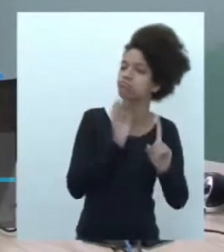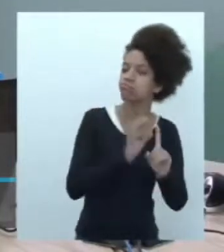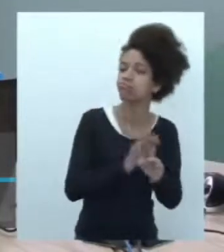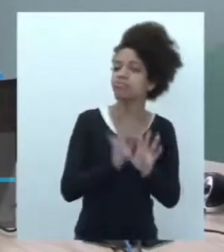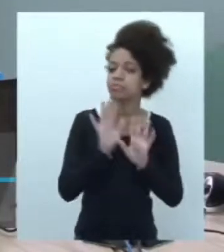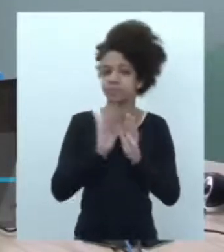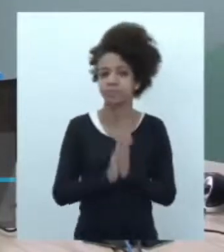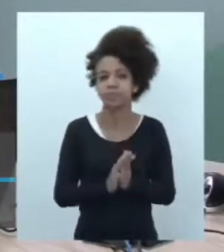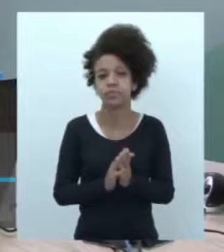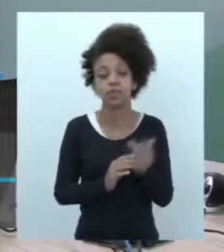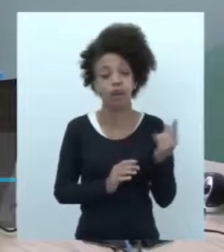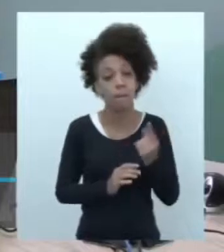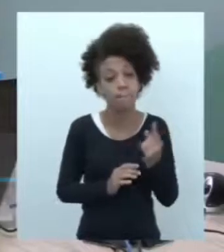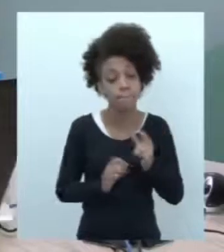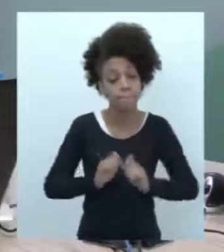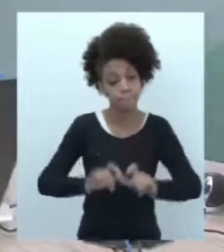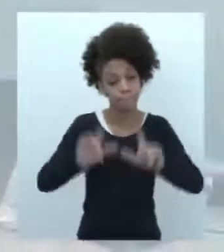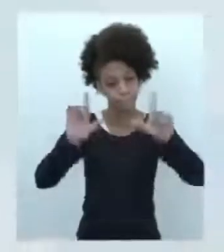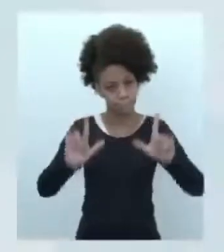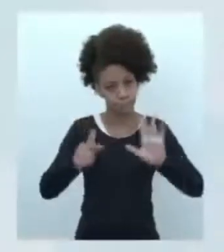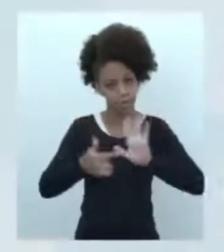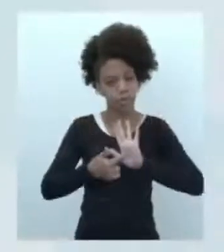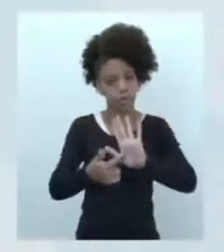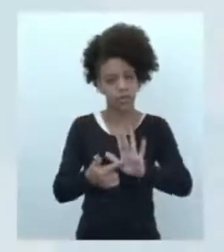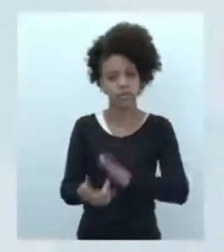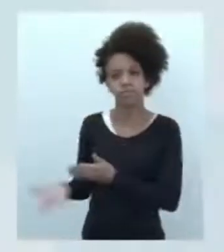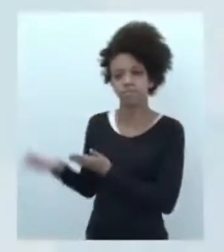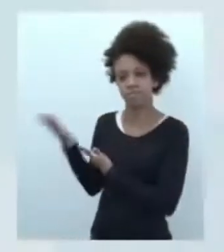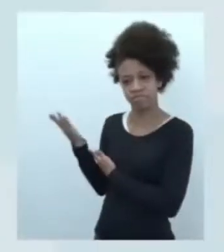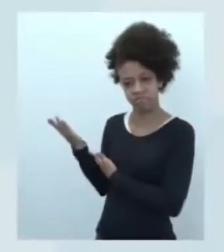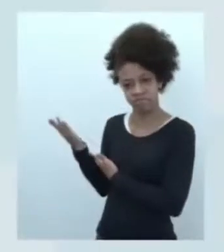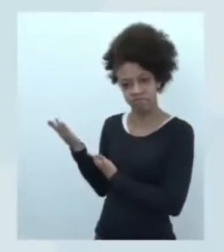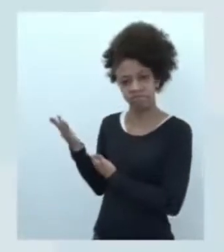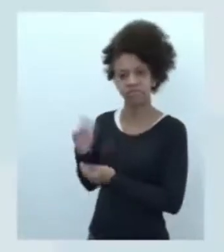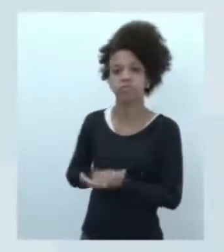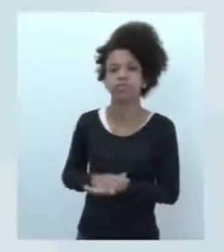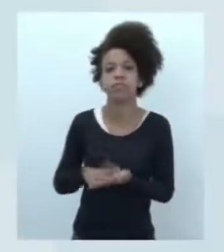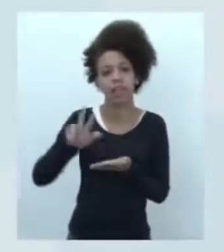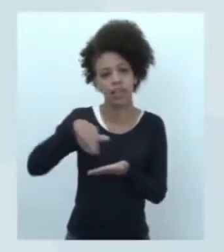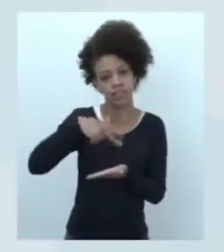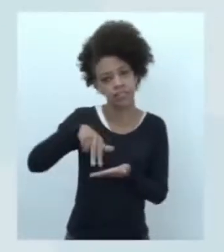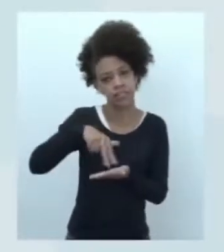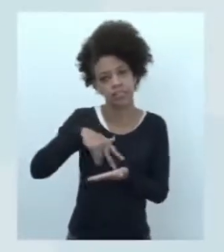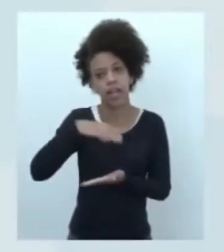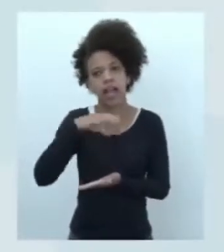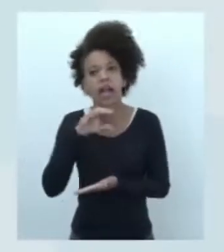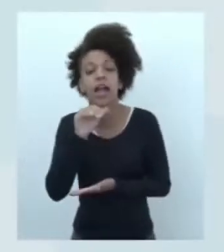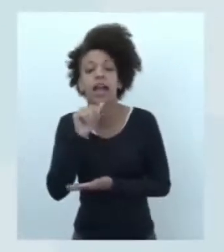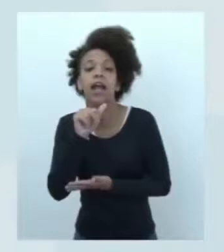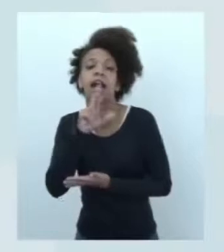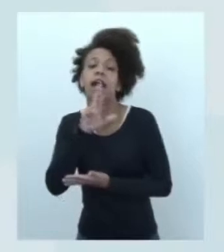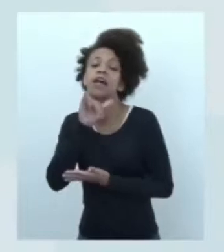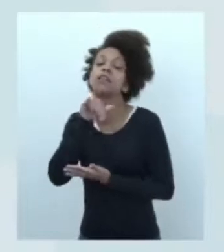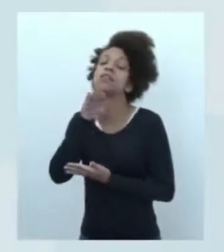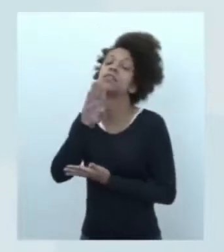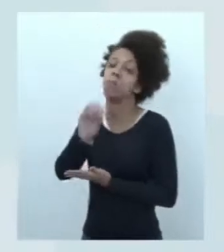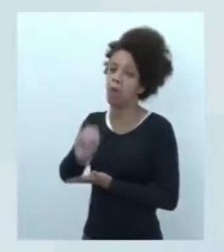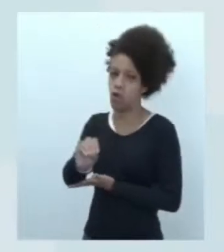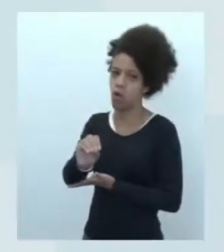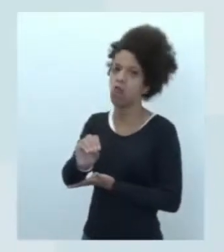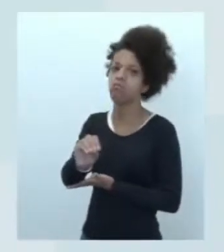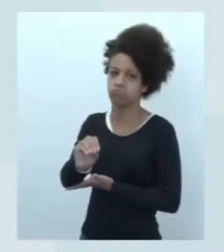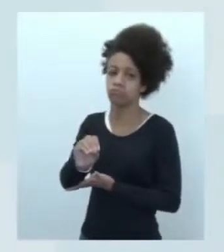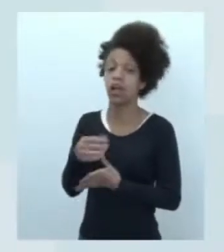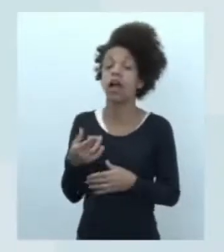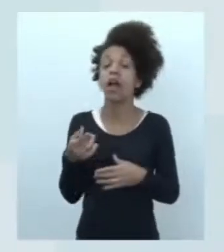lá. A primeira imagem que aparece para vocês, né, é uma imagem da dança do carimbó, vocês já devem ter ouvido falar. Nós temos